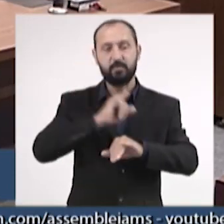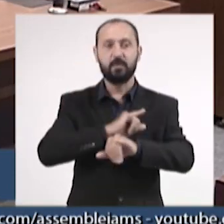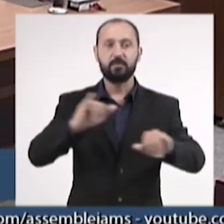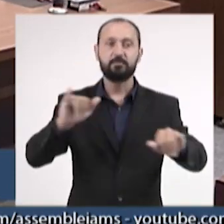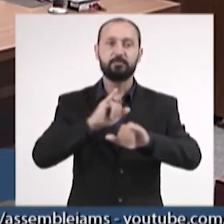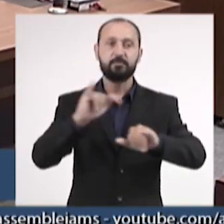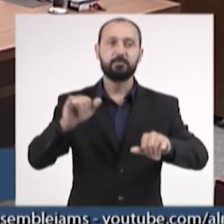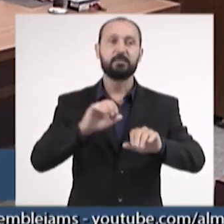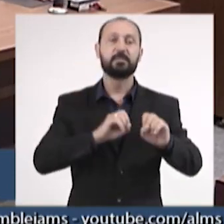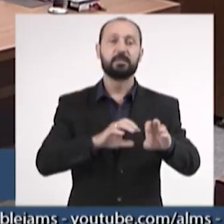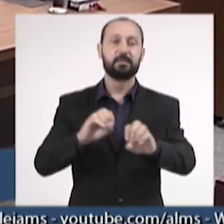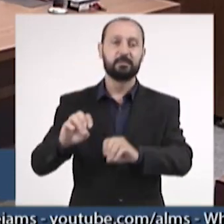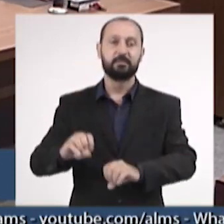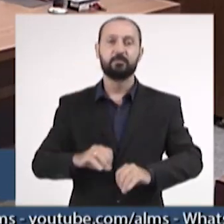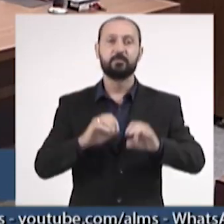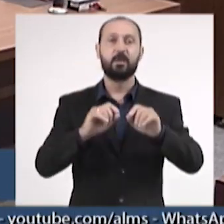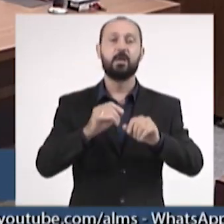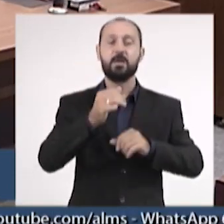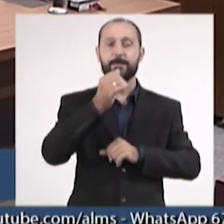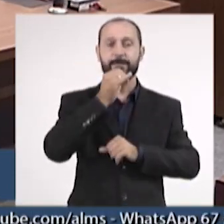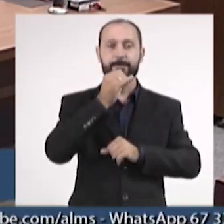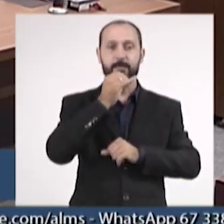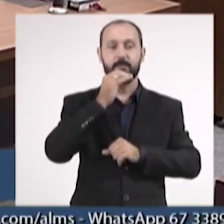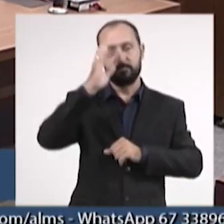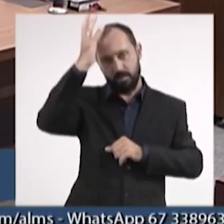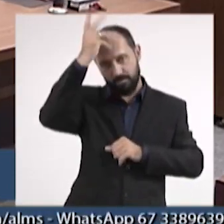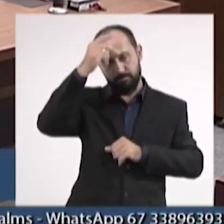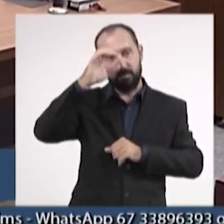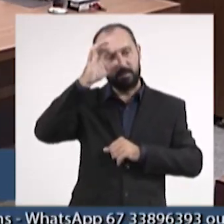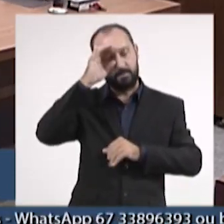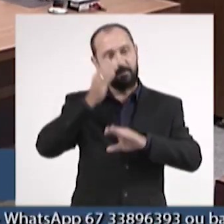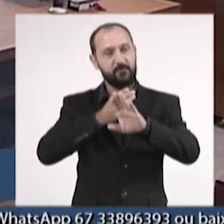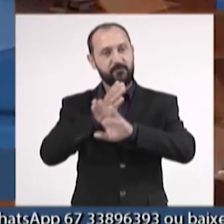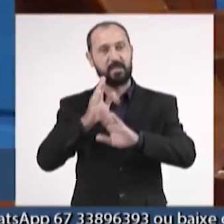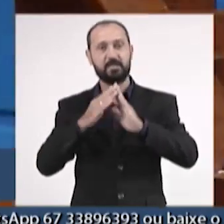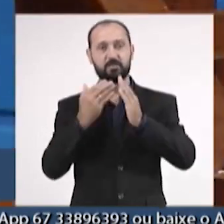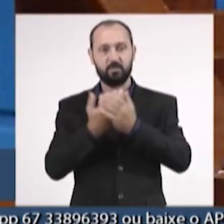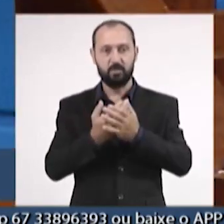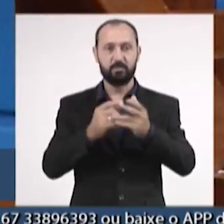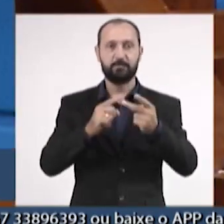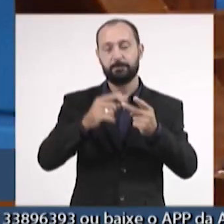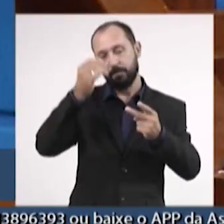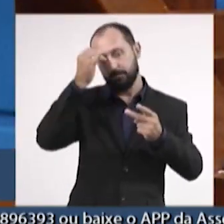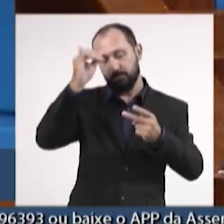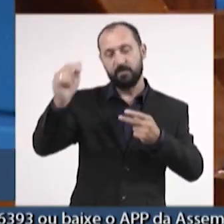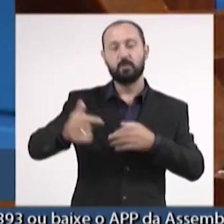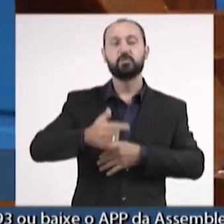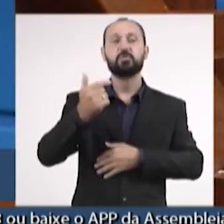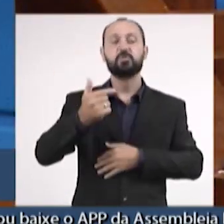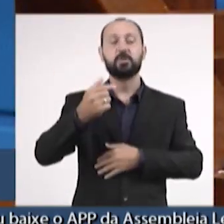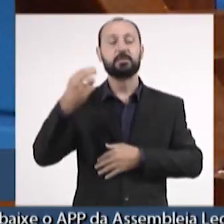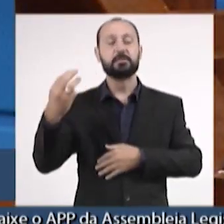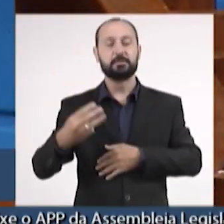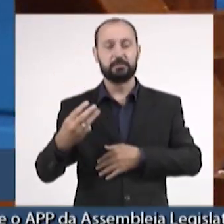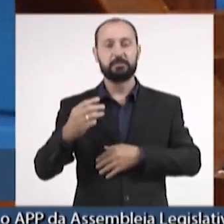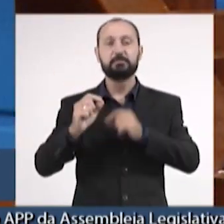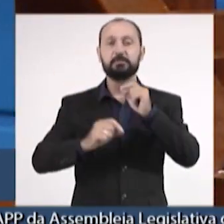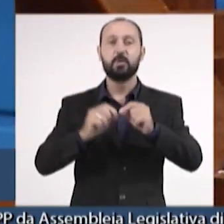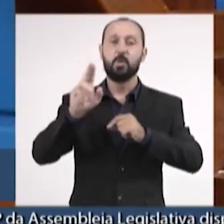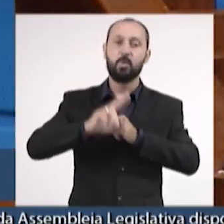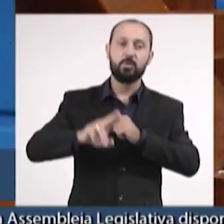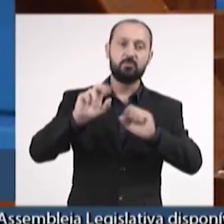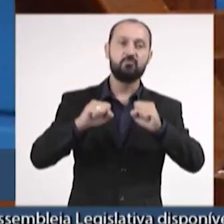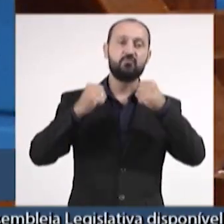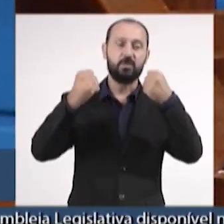campanhas e ações educativas, a exemplo da Maria da Penha Vai à Escola, e da prevenção secundária e terciária, por meio